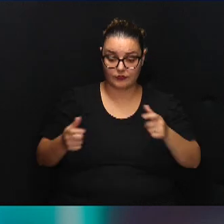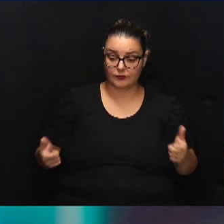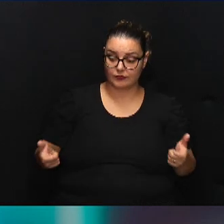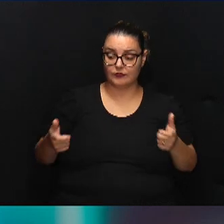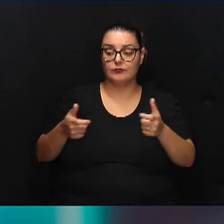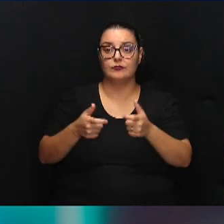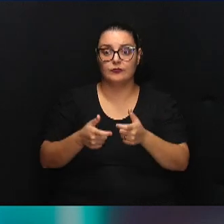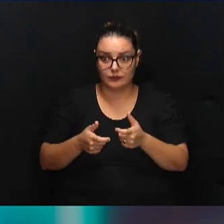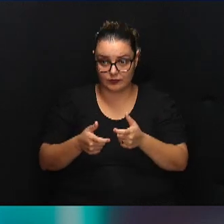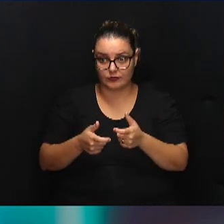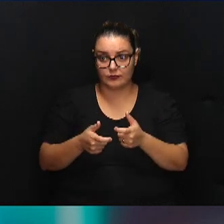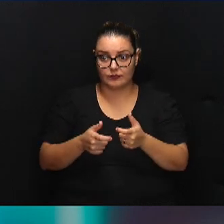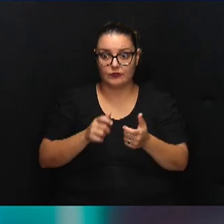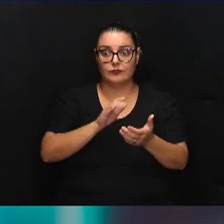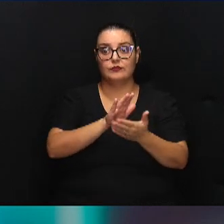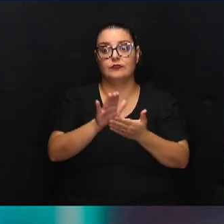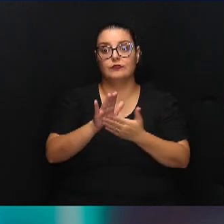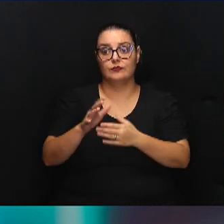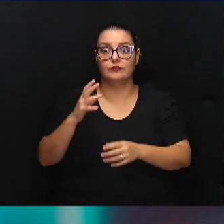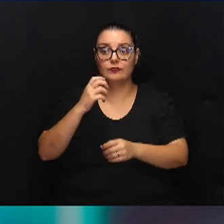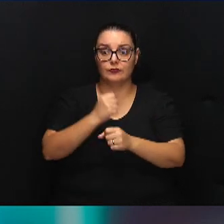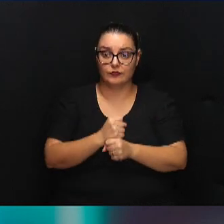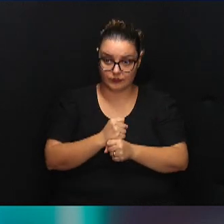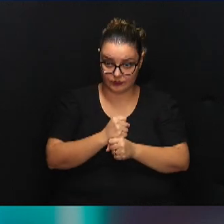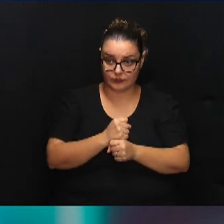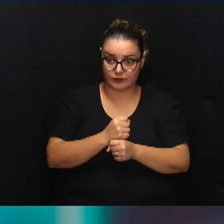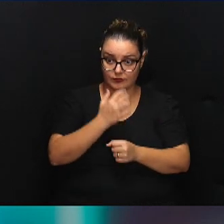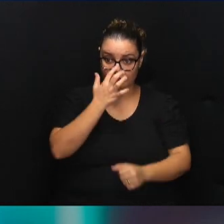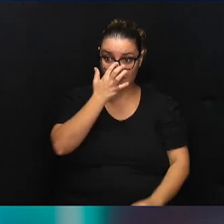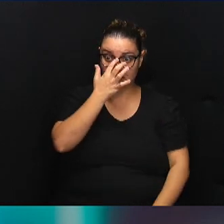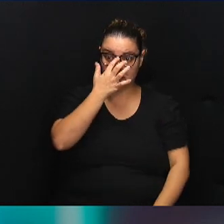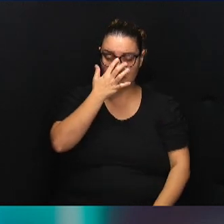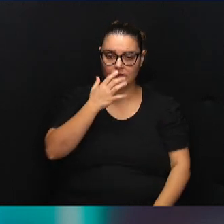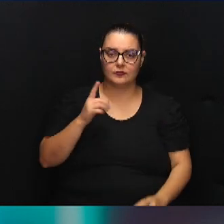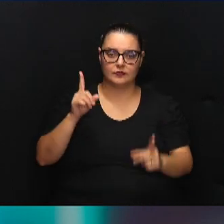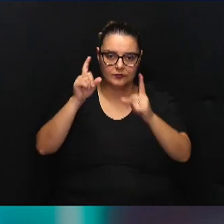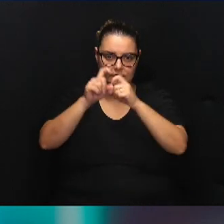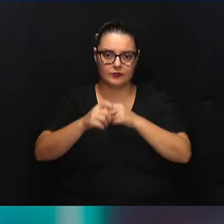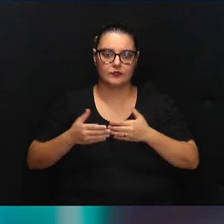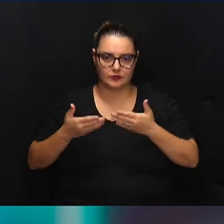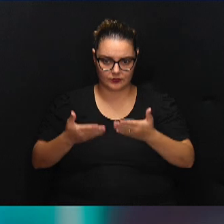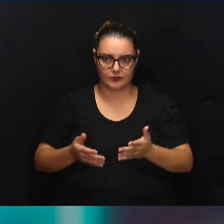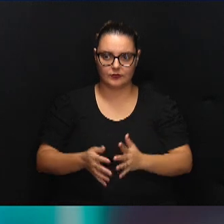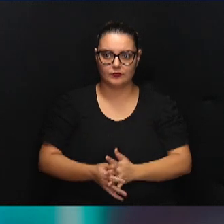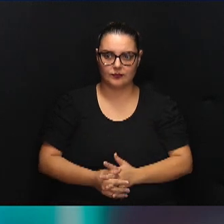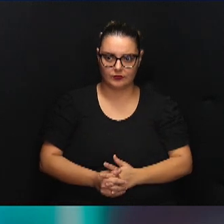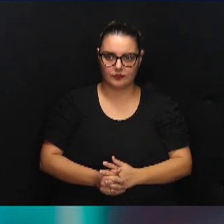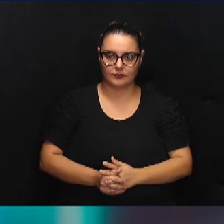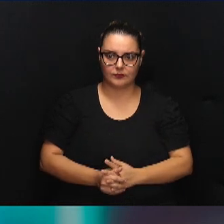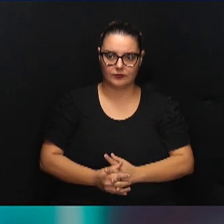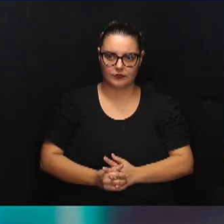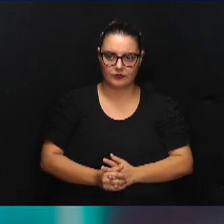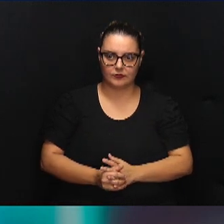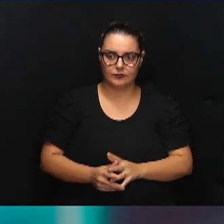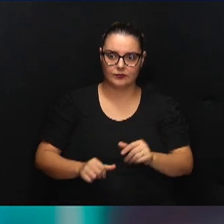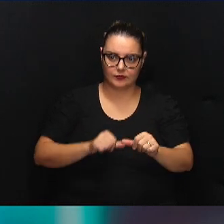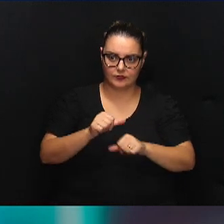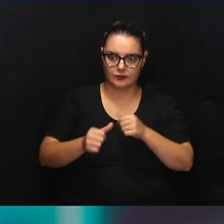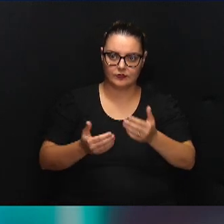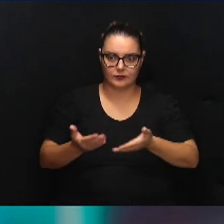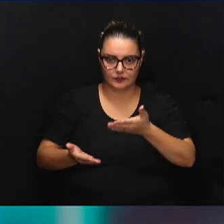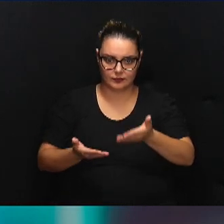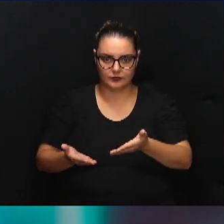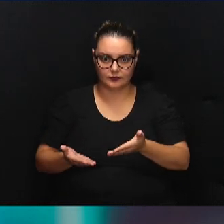diminuir o custo geral dado às complicações e converter isso em tratamento,